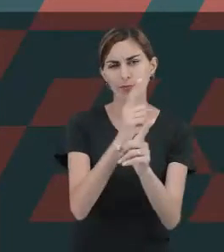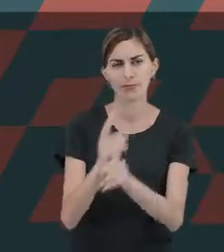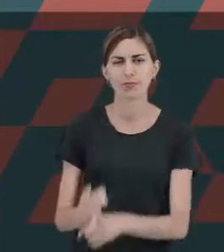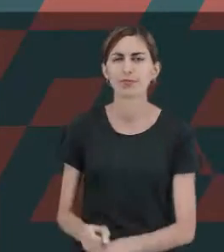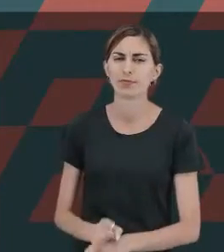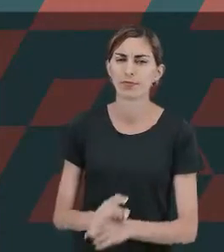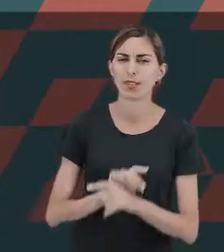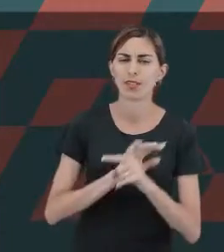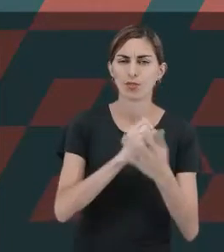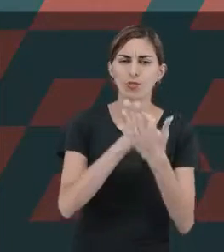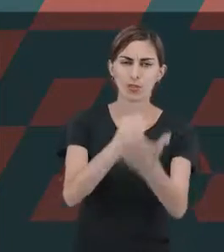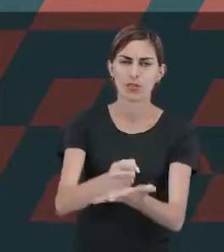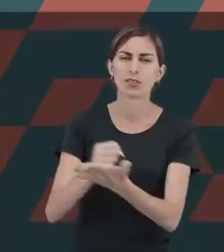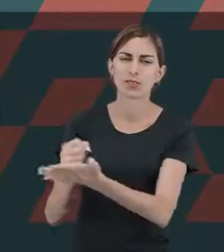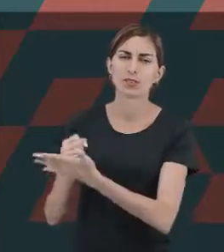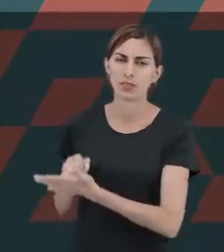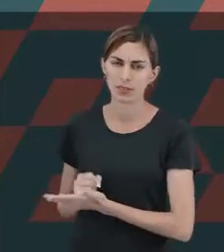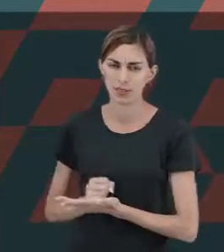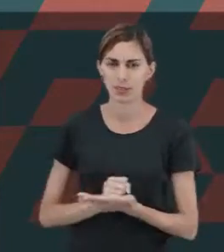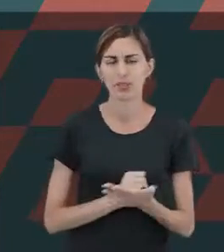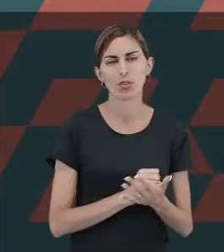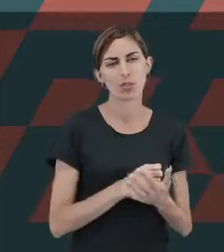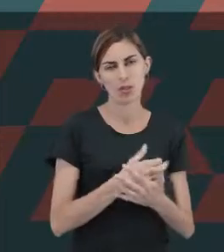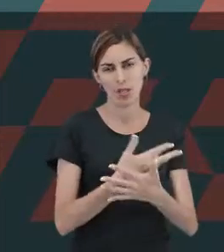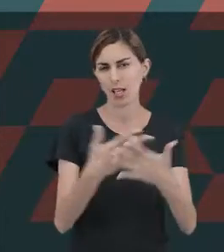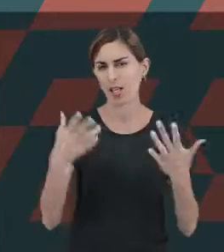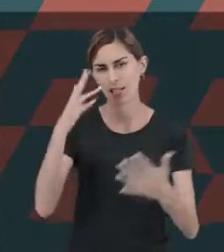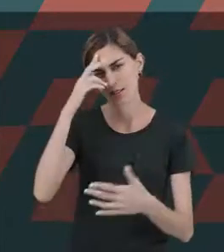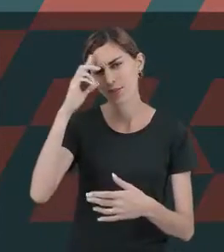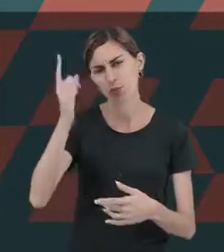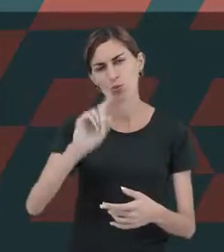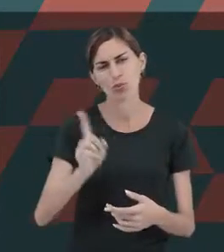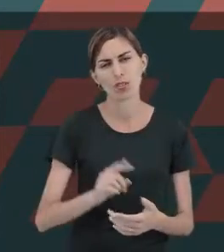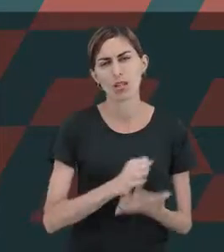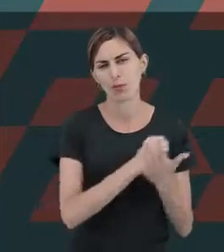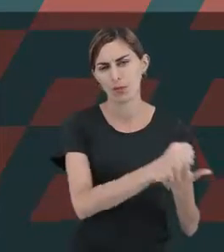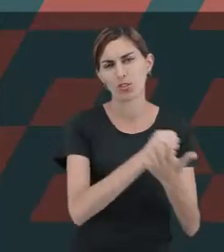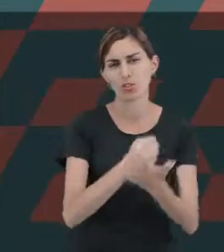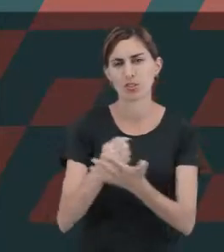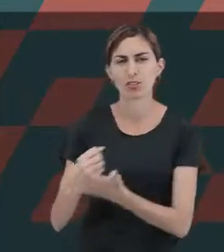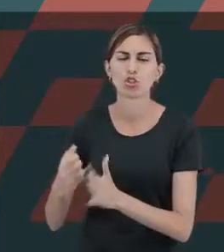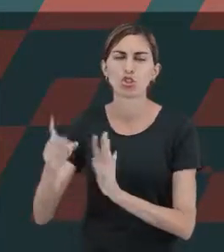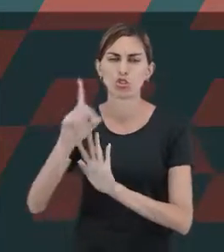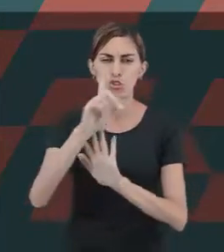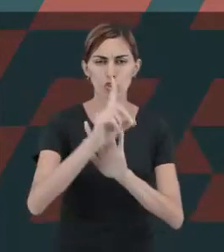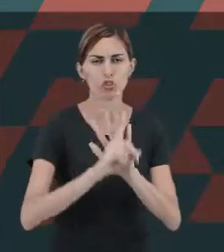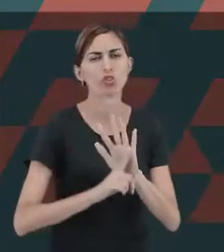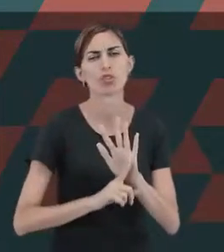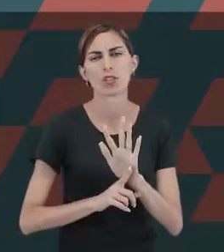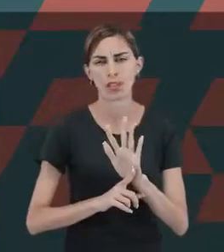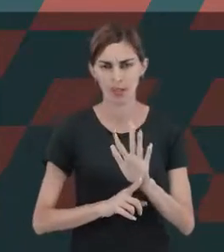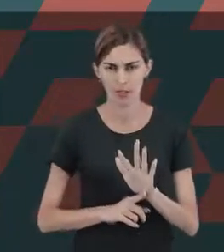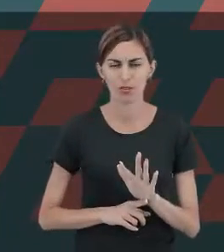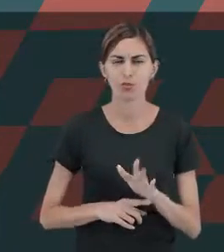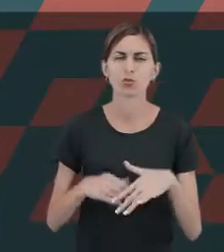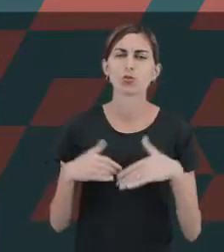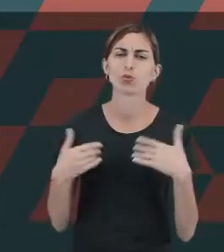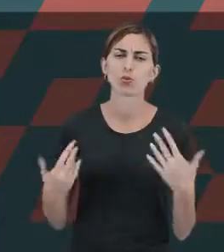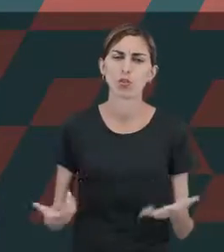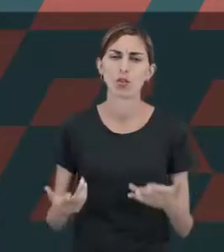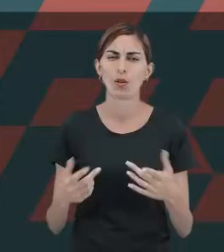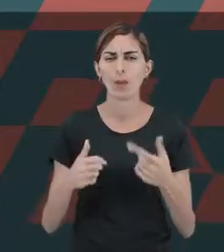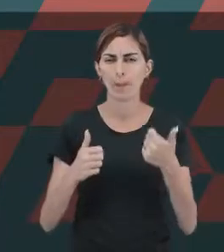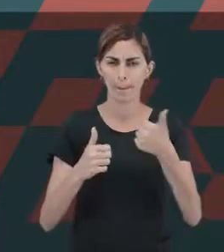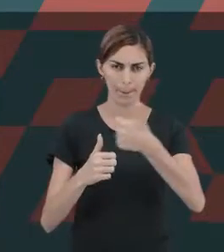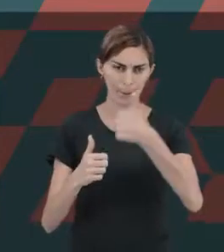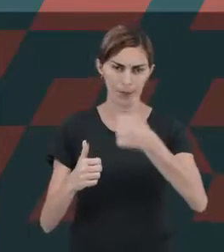aqueles auxílios, que muitos deles não sabem de fato quais seriam esses direitos e quais seriam esses auxílios.